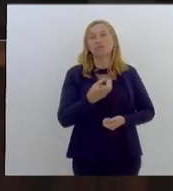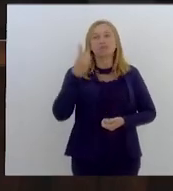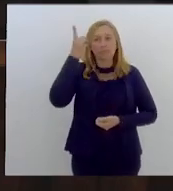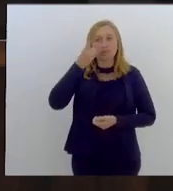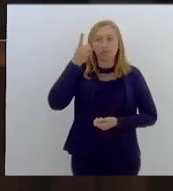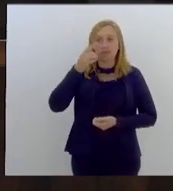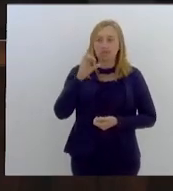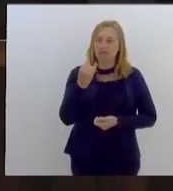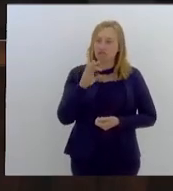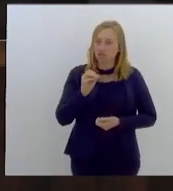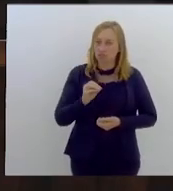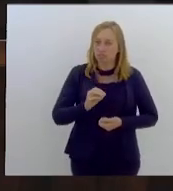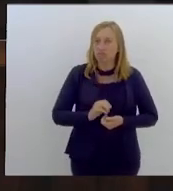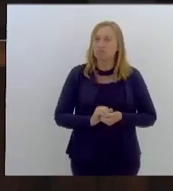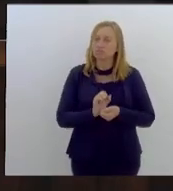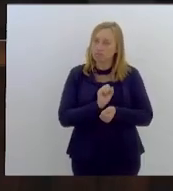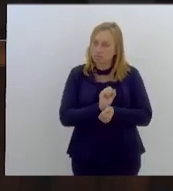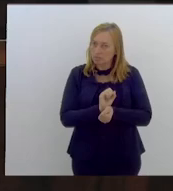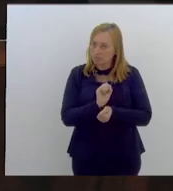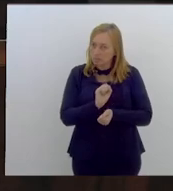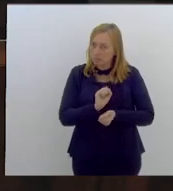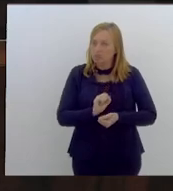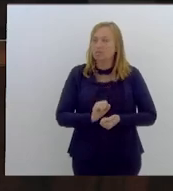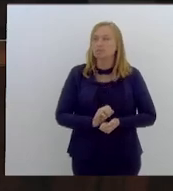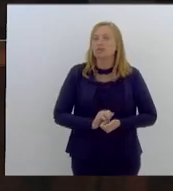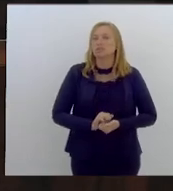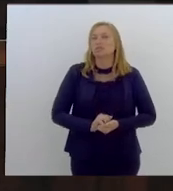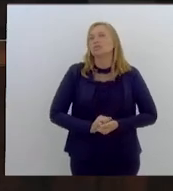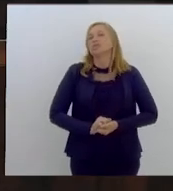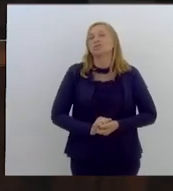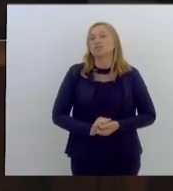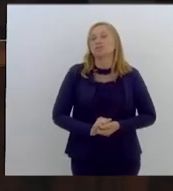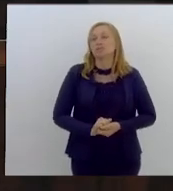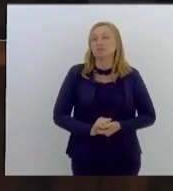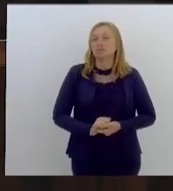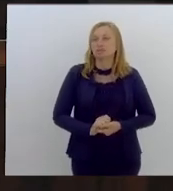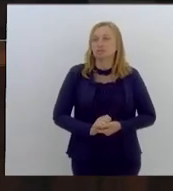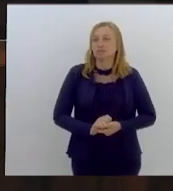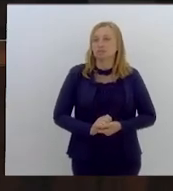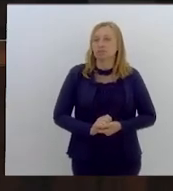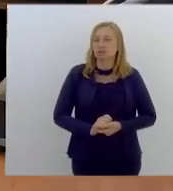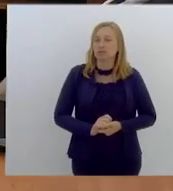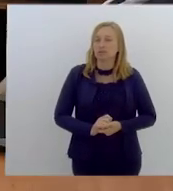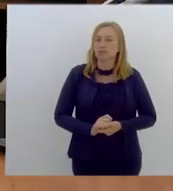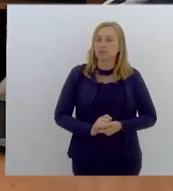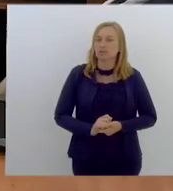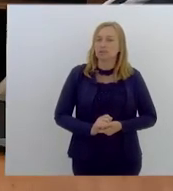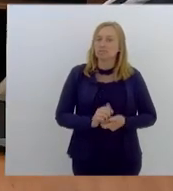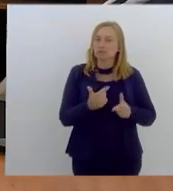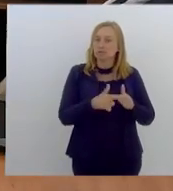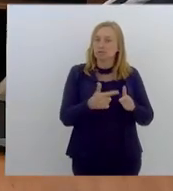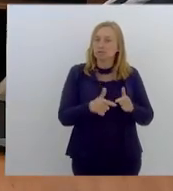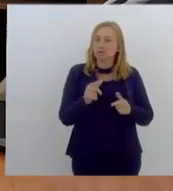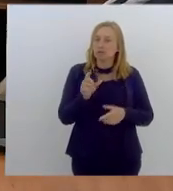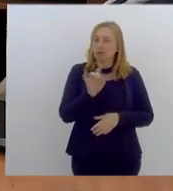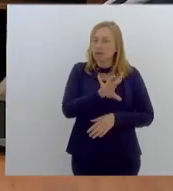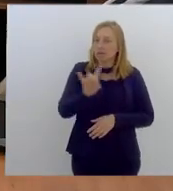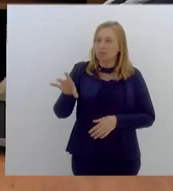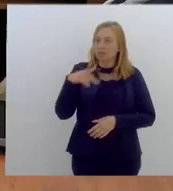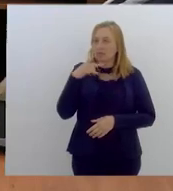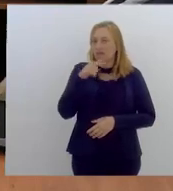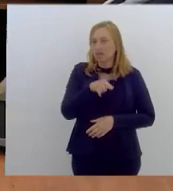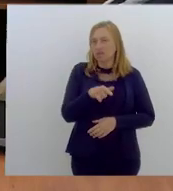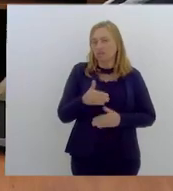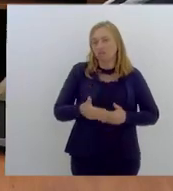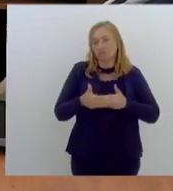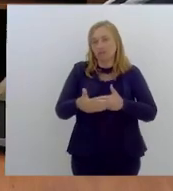Serginho. Por favor, Vossa Excelência está inscrito. Ok, sem problema. Se cada um que for citado aqui, nós não vamos